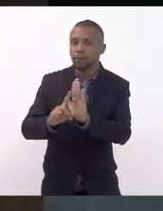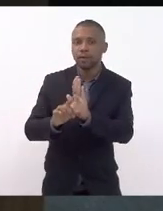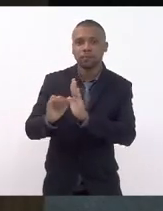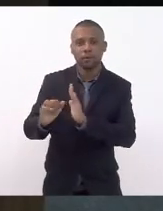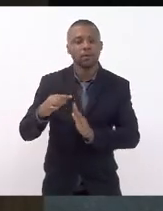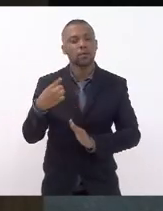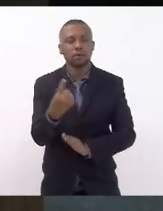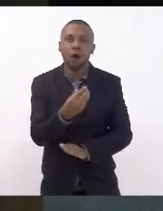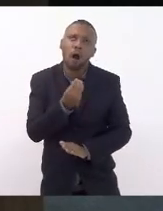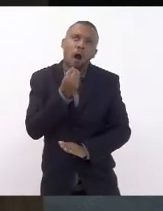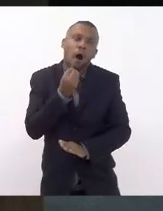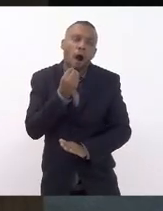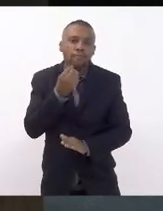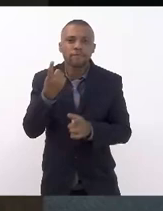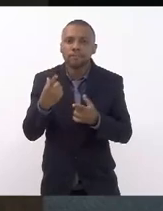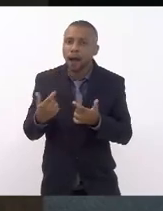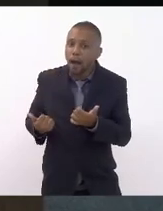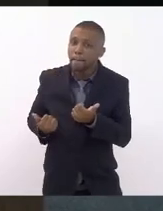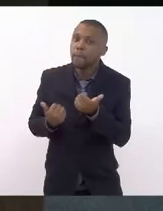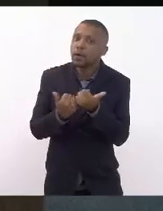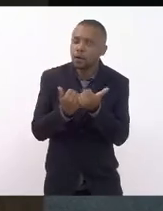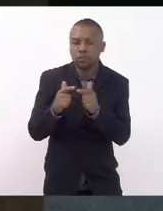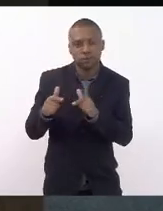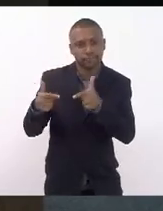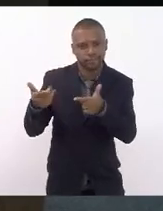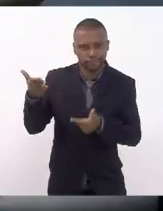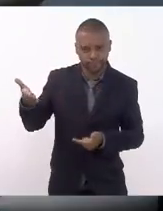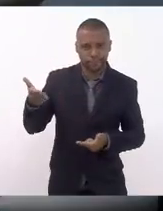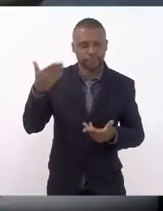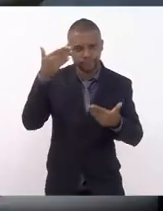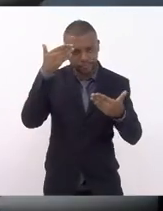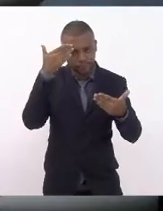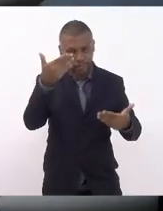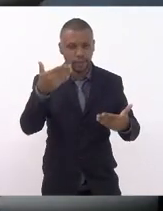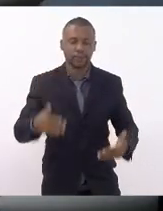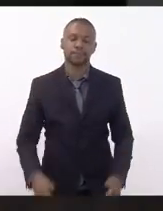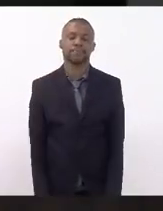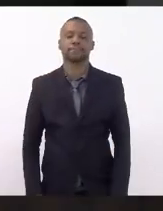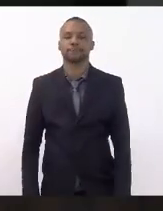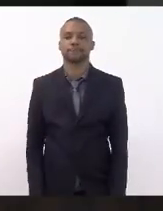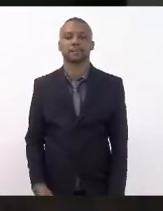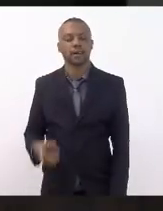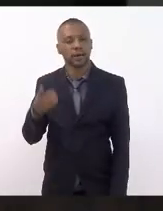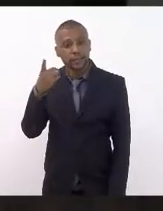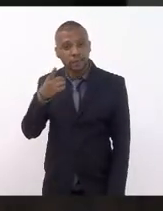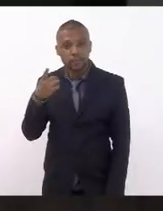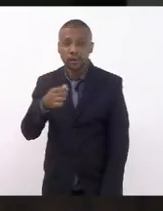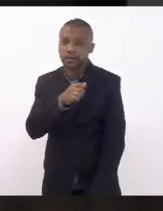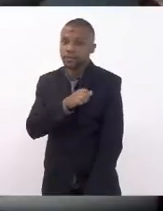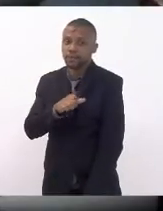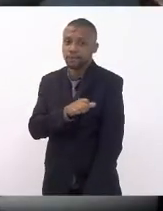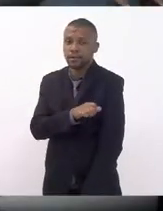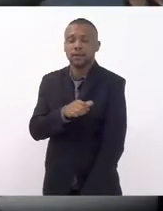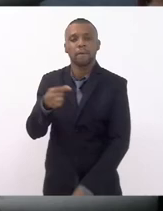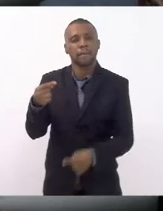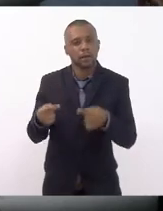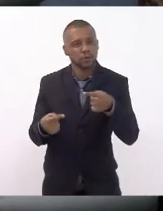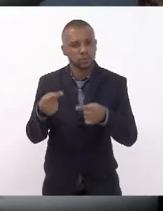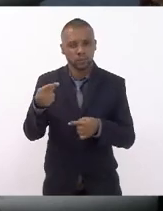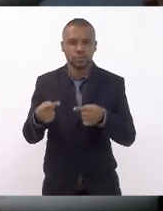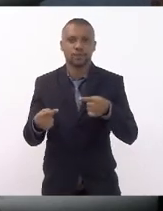nós, obviamente, corroboramos com ela. Obrigada, presidente. Deputada enfermeira Regiane, para discutir.